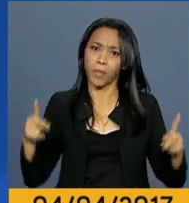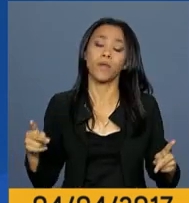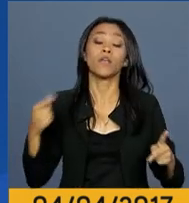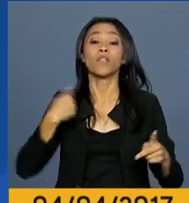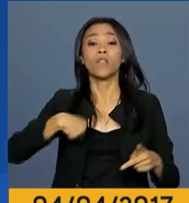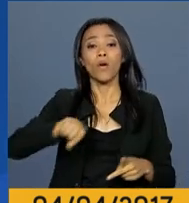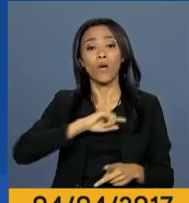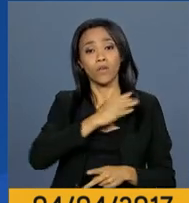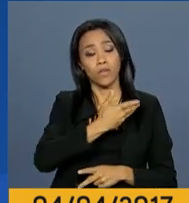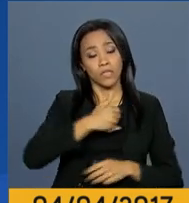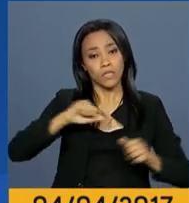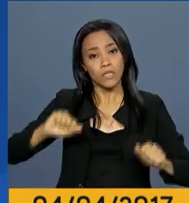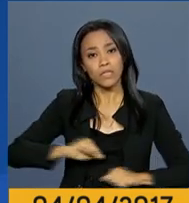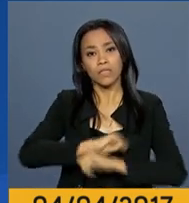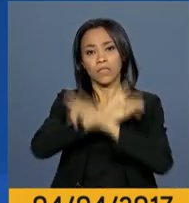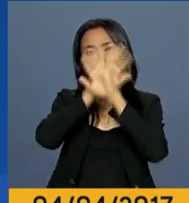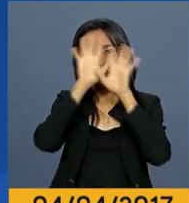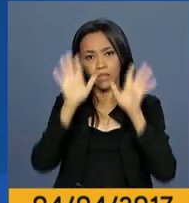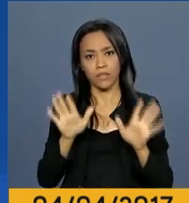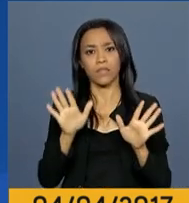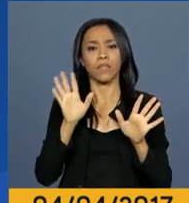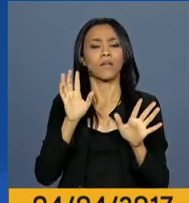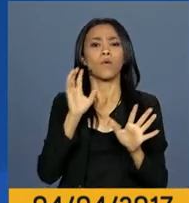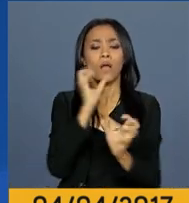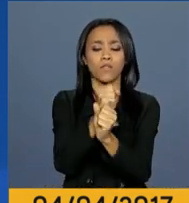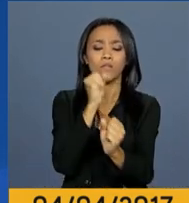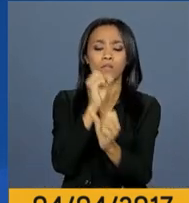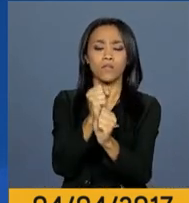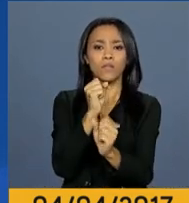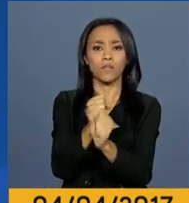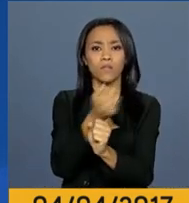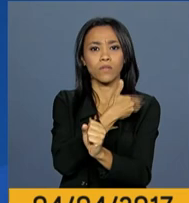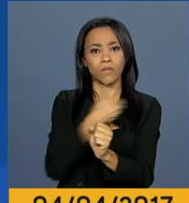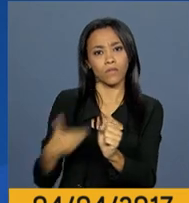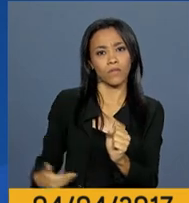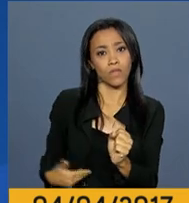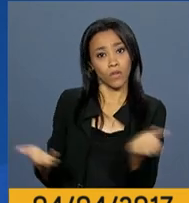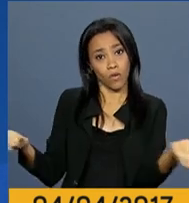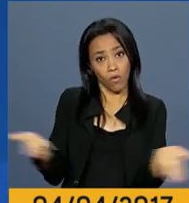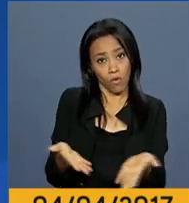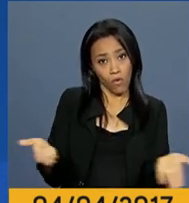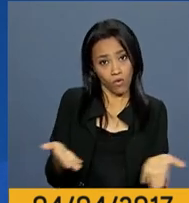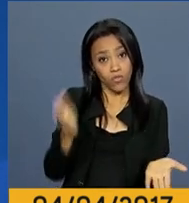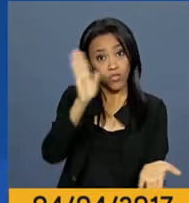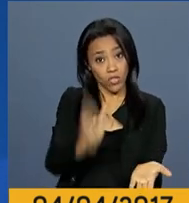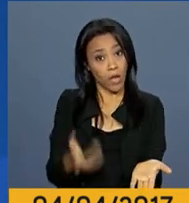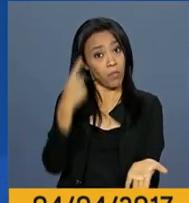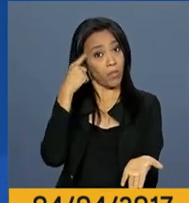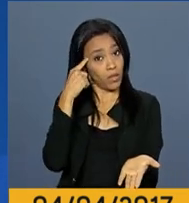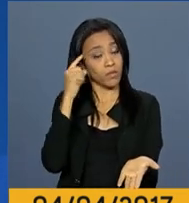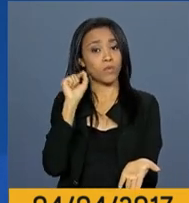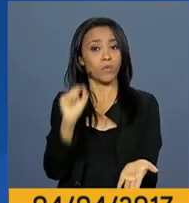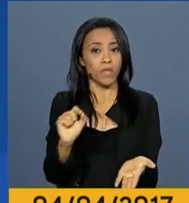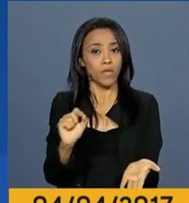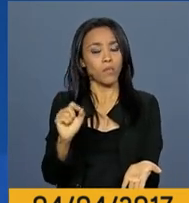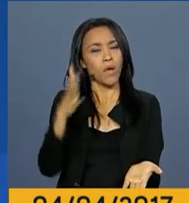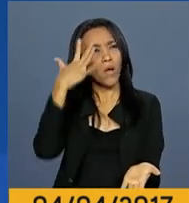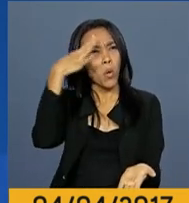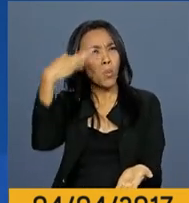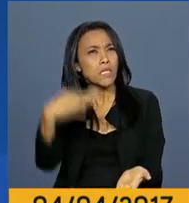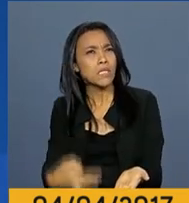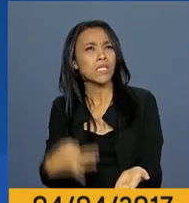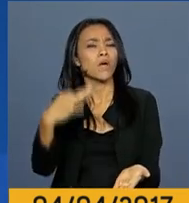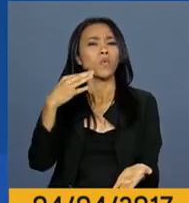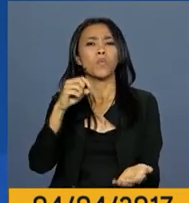transparência à situação das contas públicas, hoje já há, penso eu, maior compreensão sobre